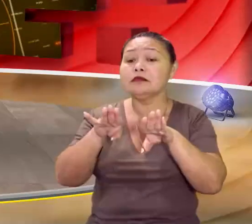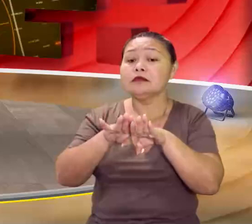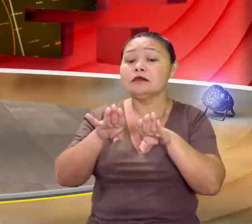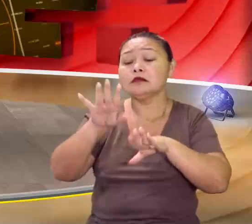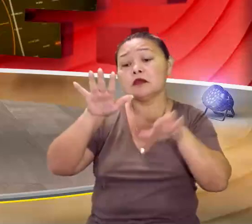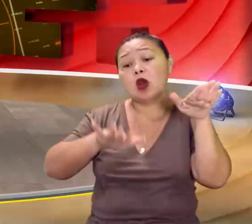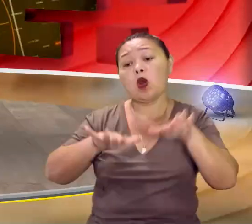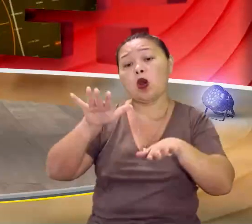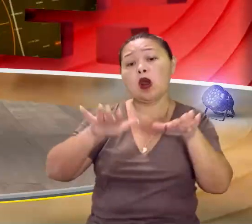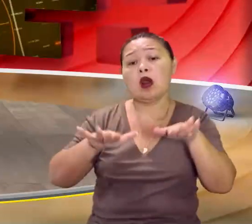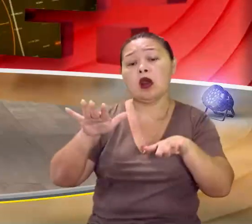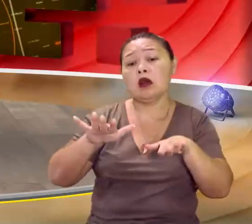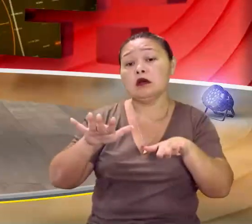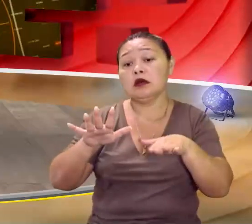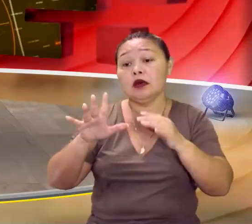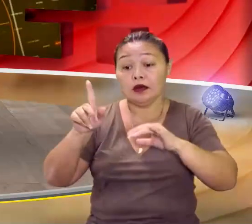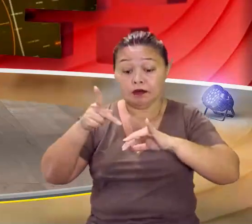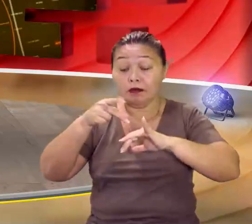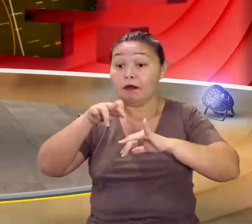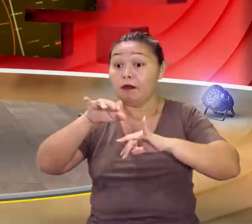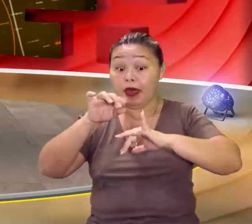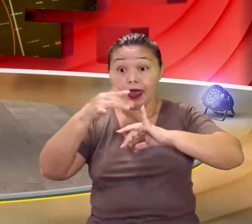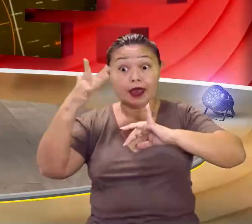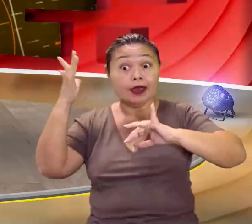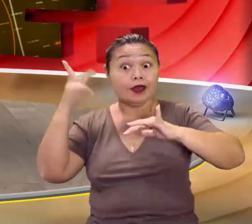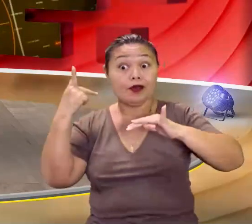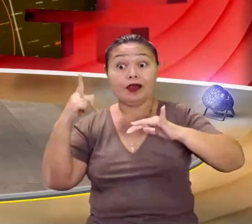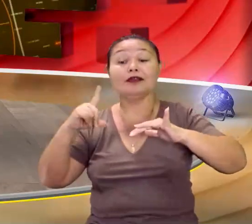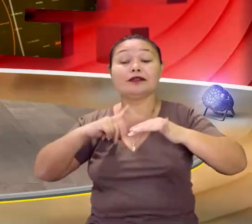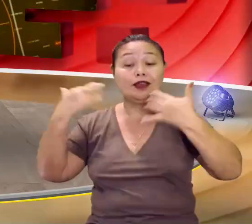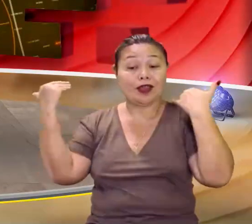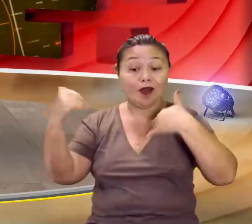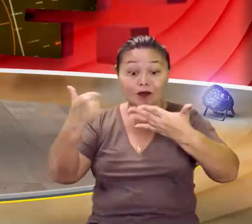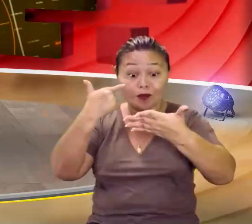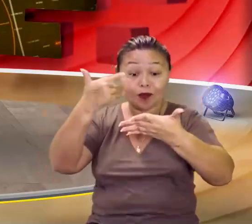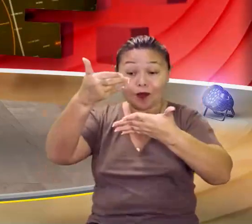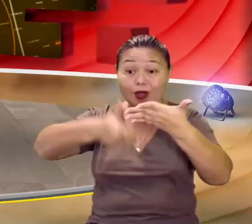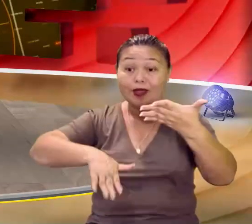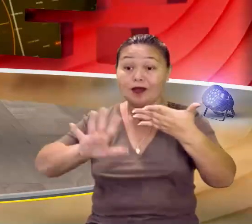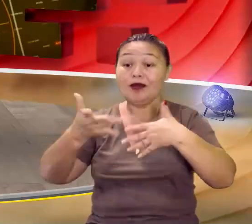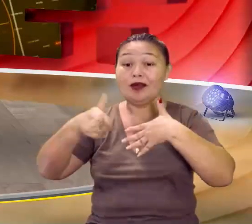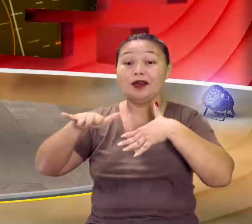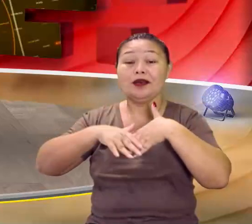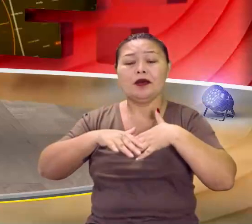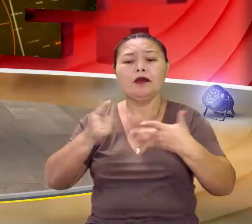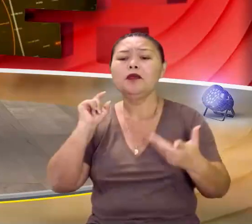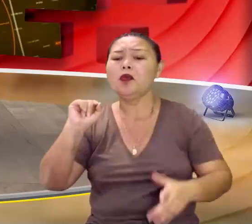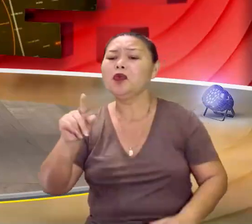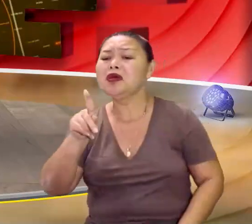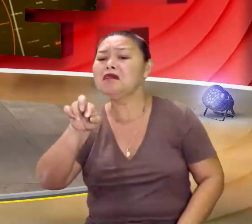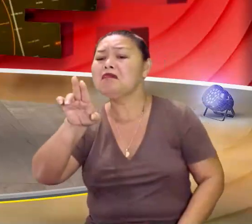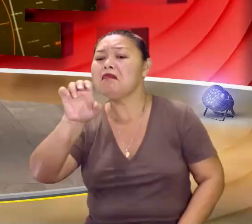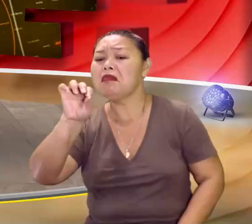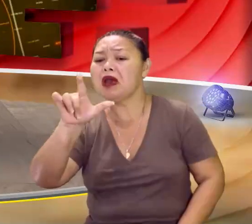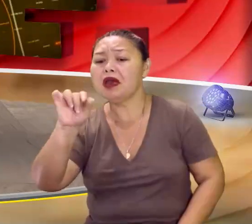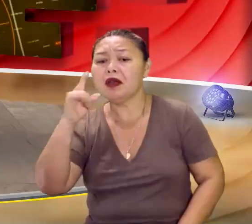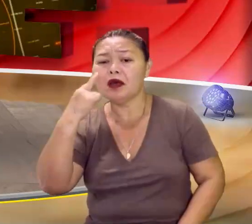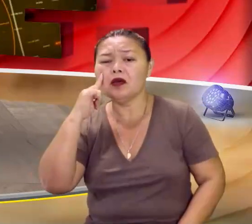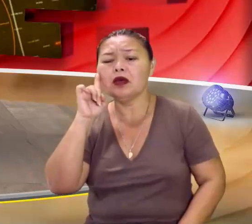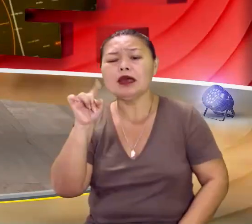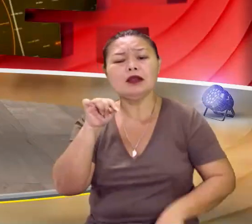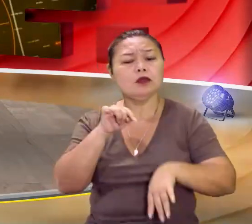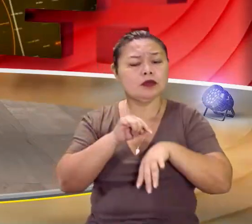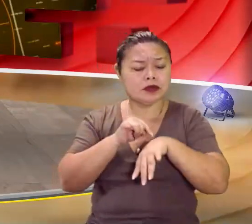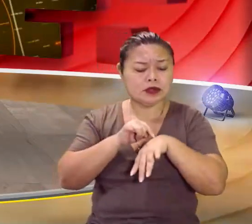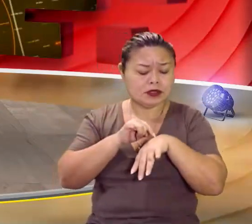Traz algumas pérolas da matemática. Também. Aí o aluno se pergunta assim, mas pérolas da matemática, o que é isso? Isso é aquele